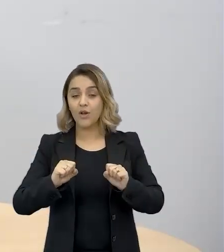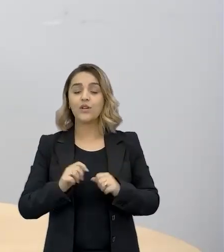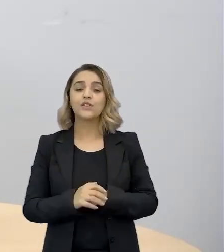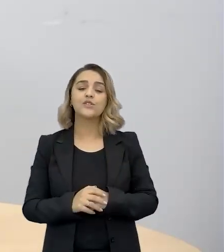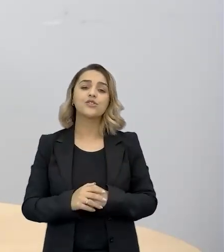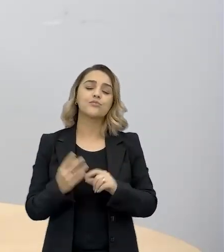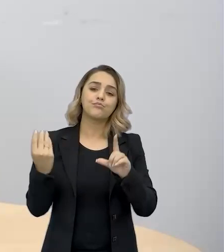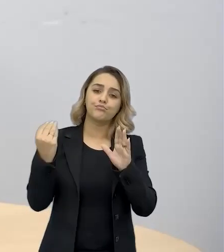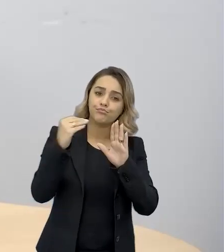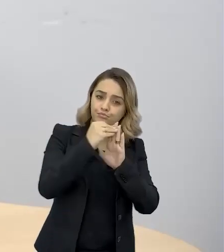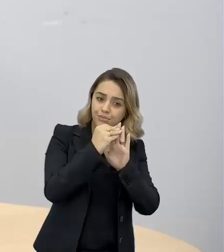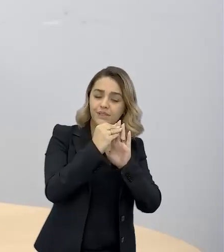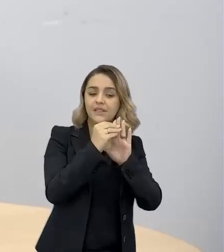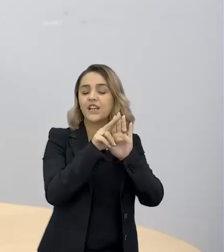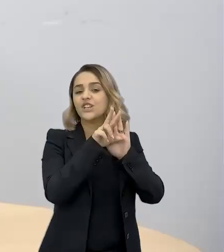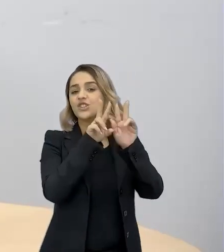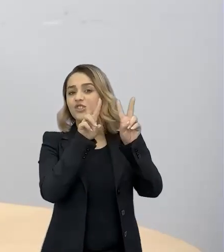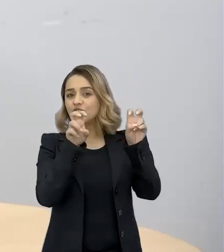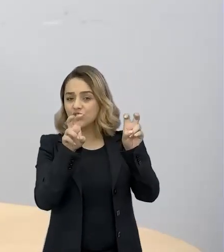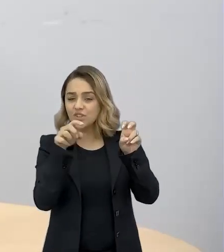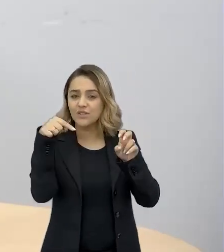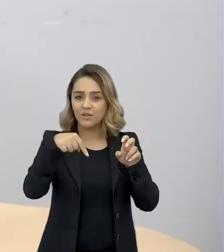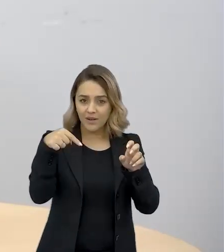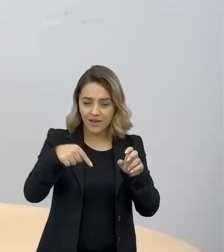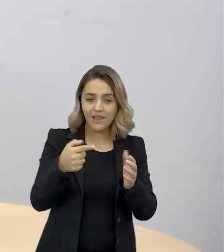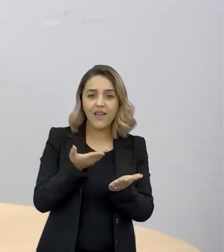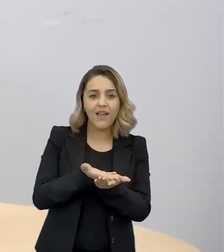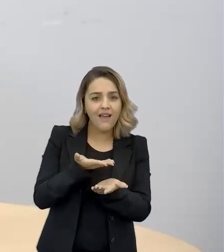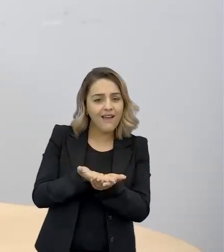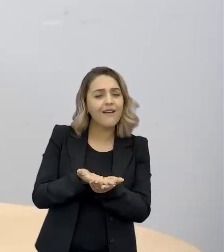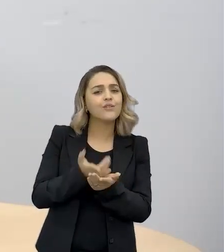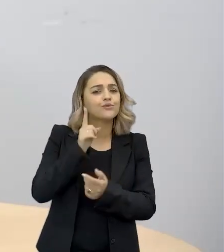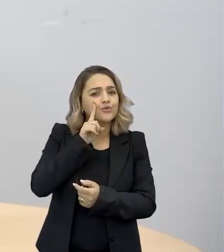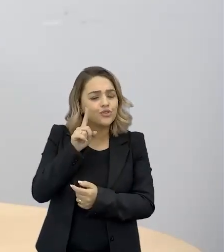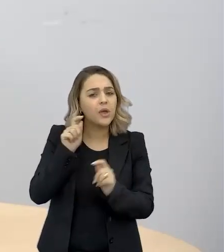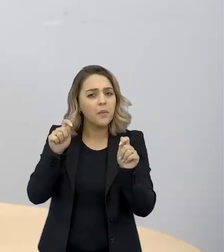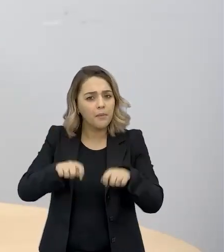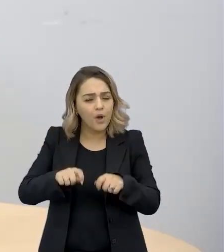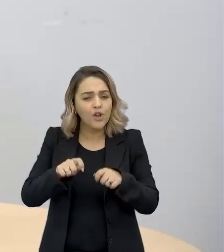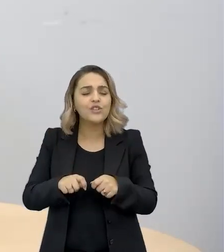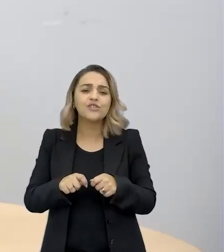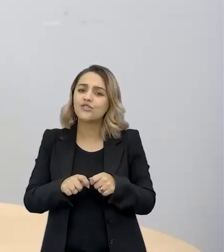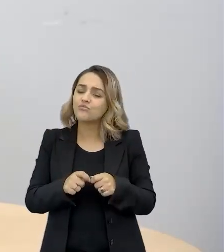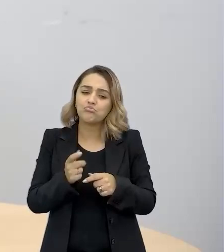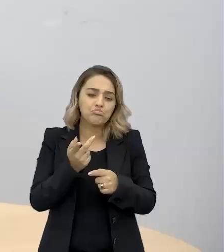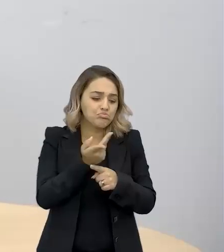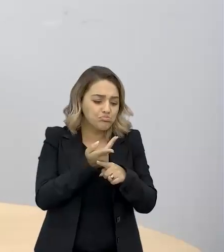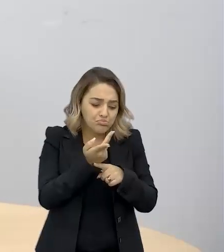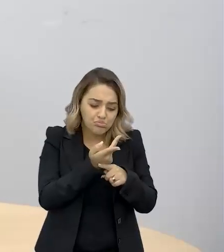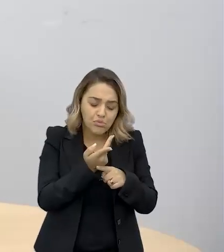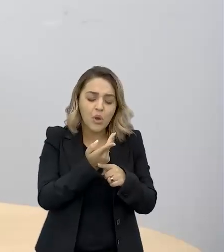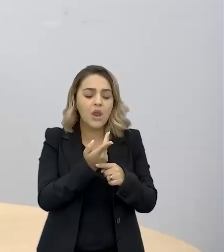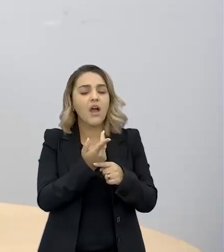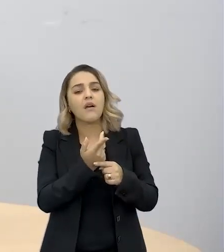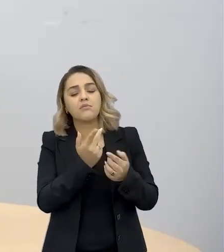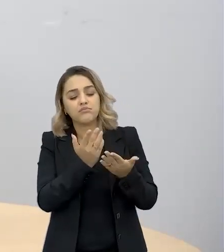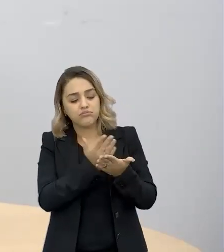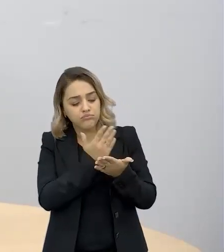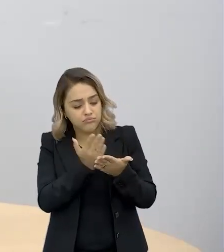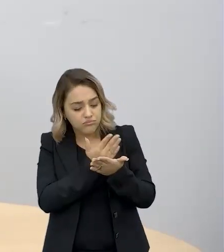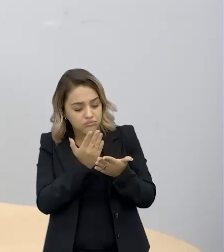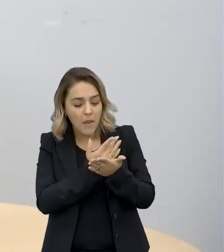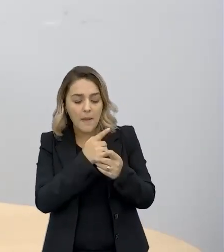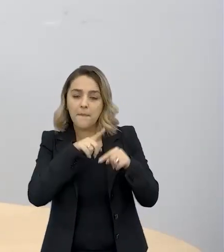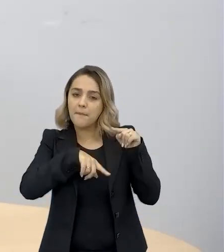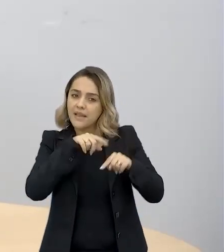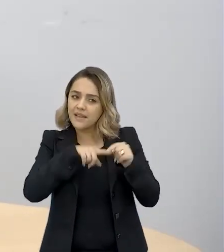o título do nosso encontro, a data e recuperar esse material no momento que quiserem para estudar, para criar